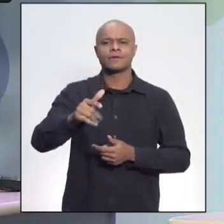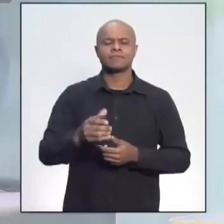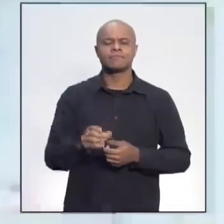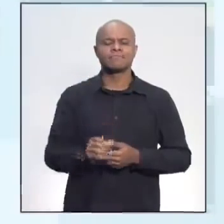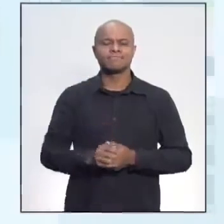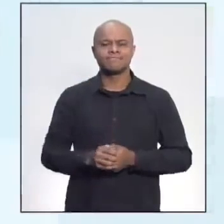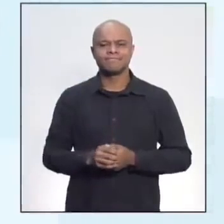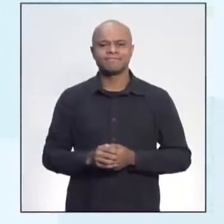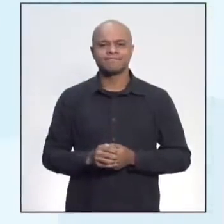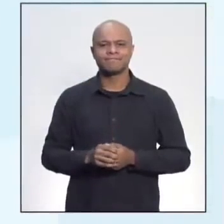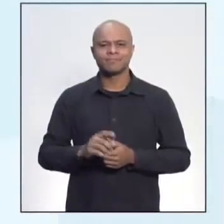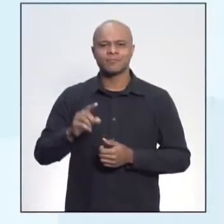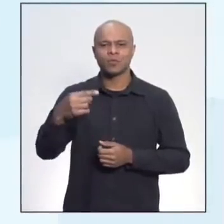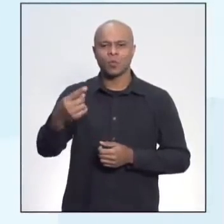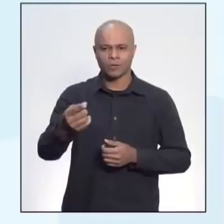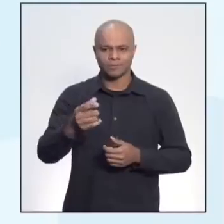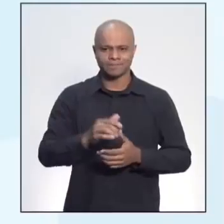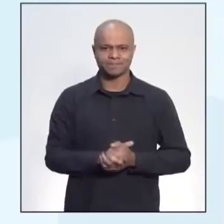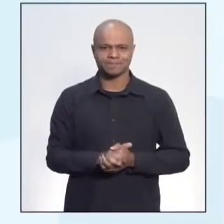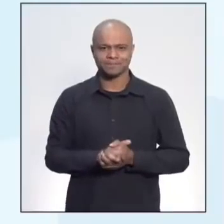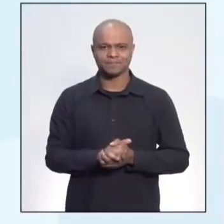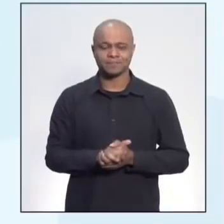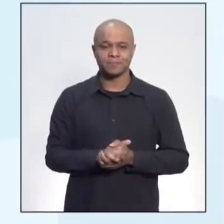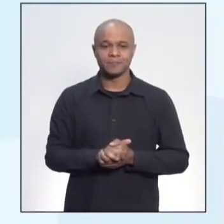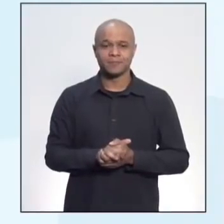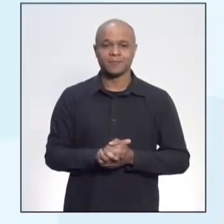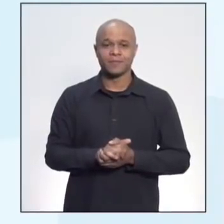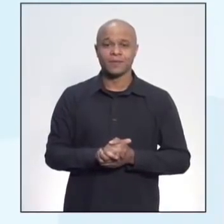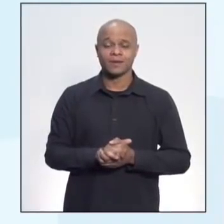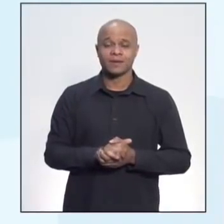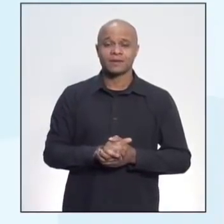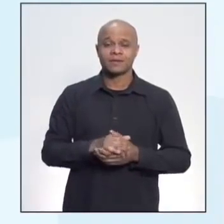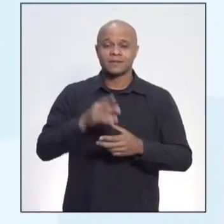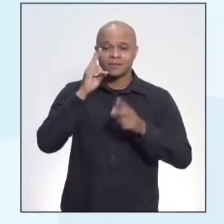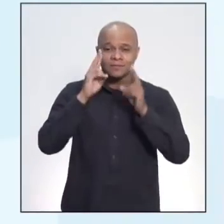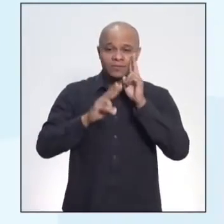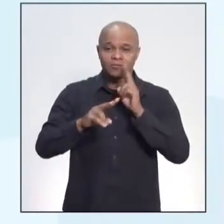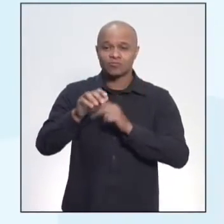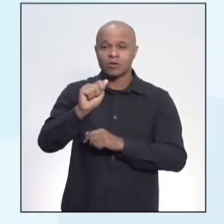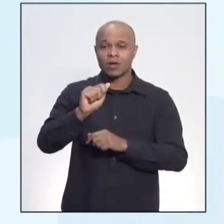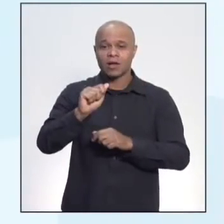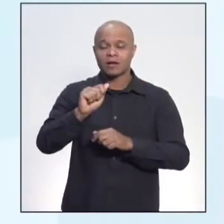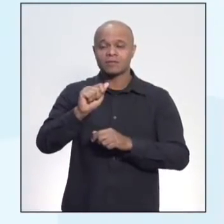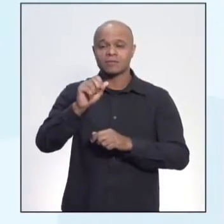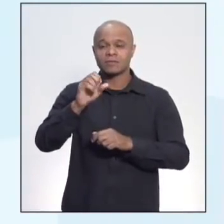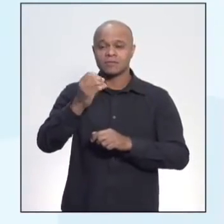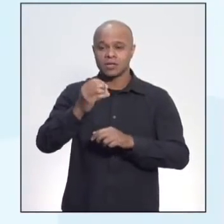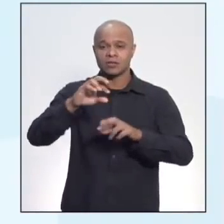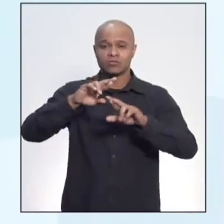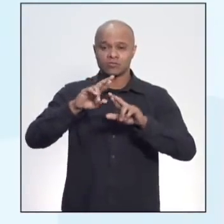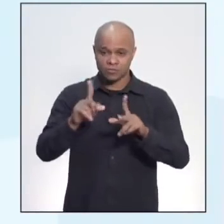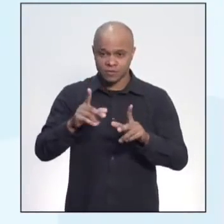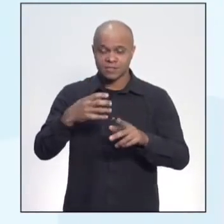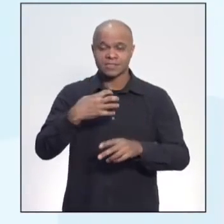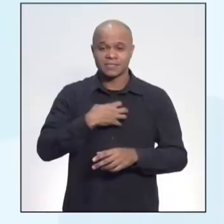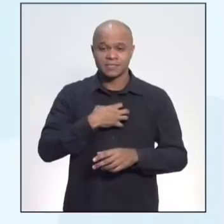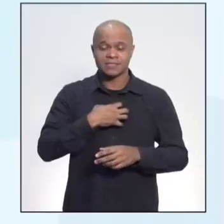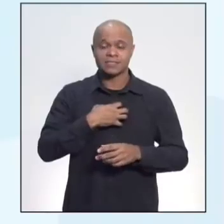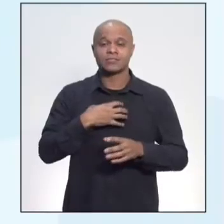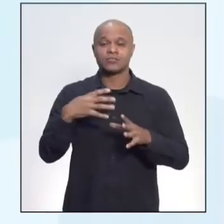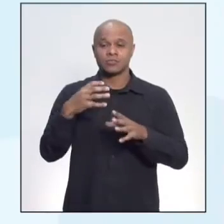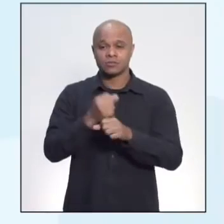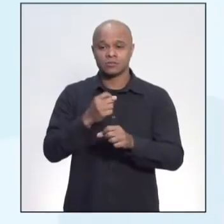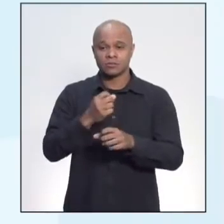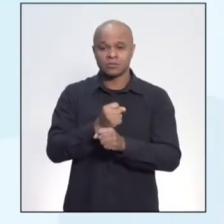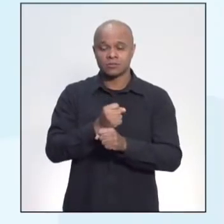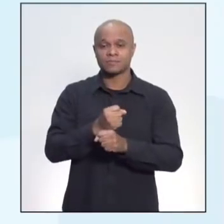favor. Então, taxa de variação. Como eu disse, esse A tem que ser diferente de zero e a gente tem um jeito de calcular ele.